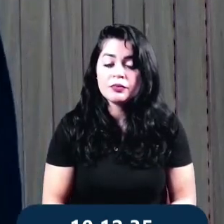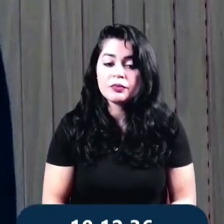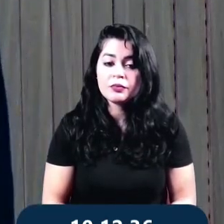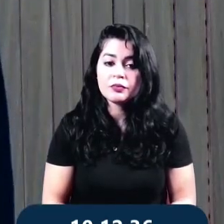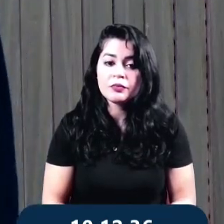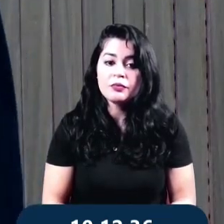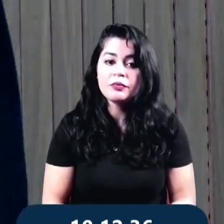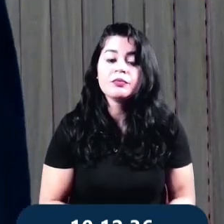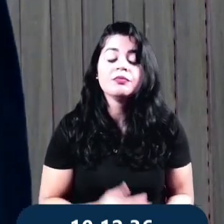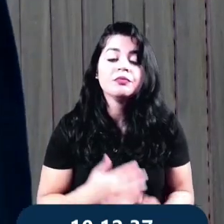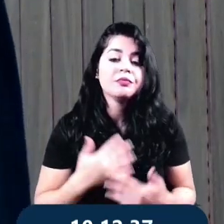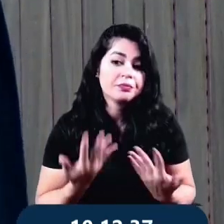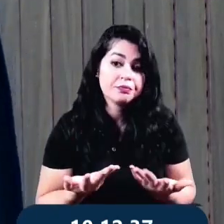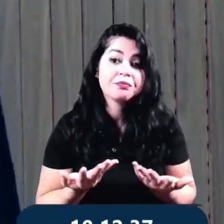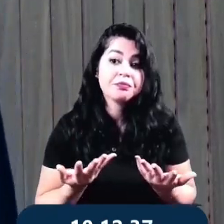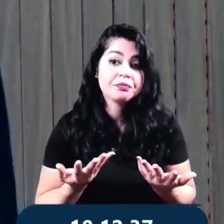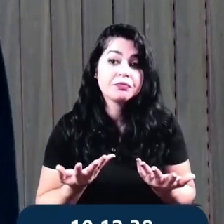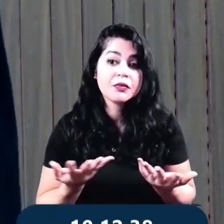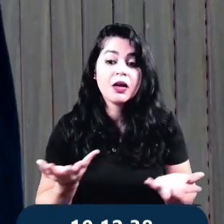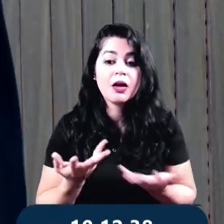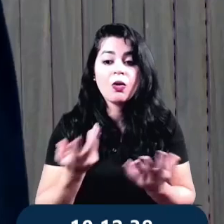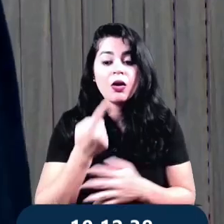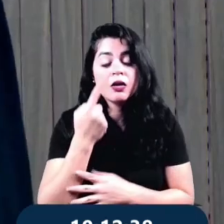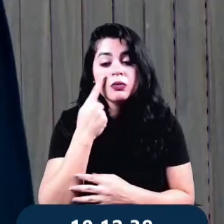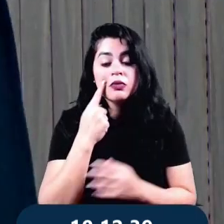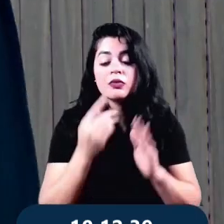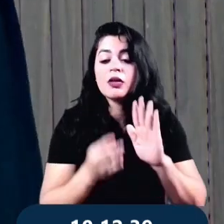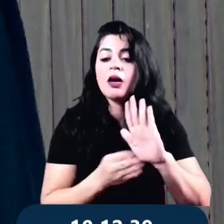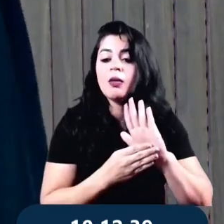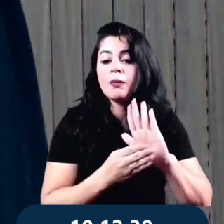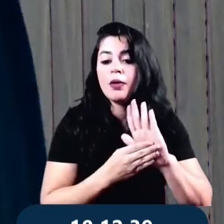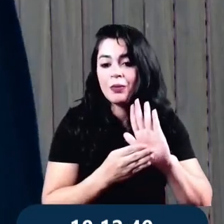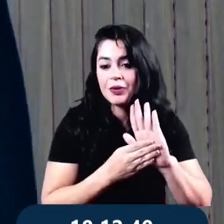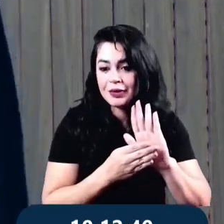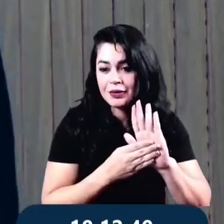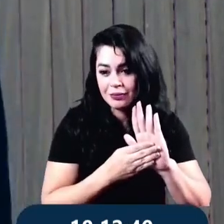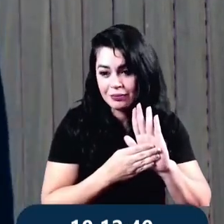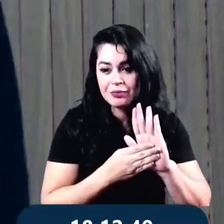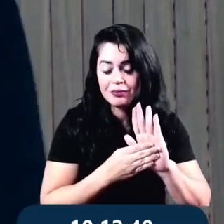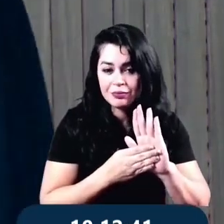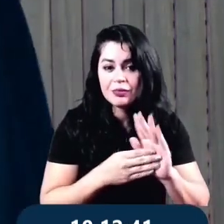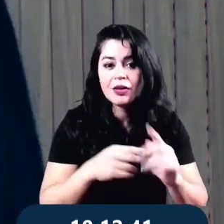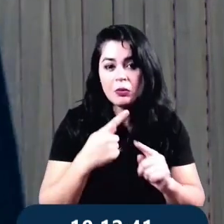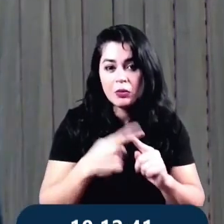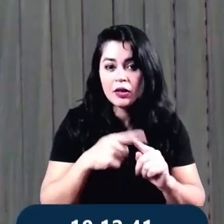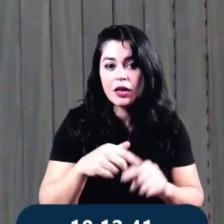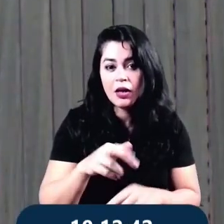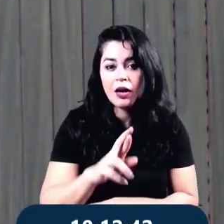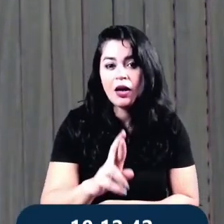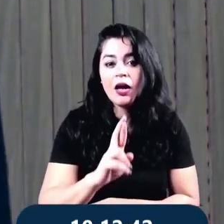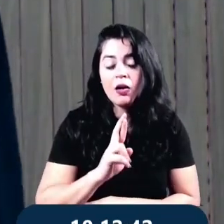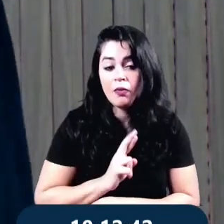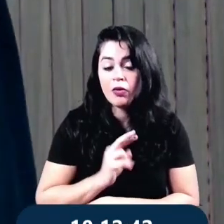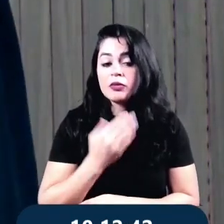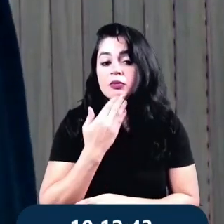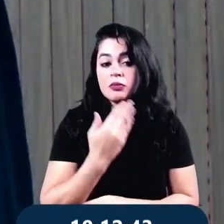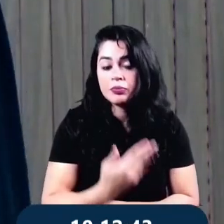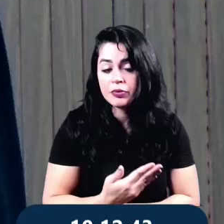proposta da redestinação, porque a resposta do requerimento é que vai ser